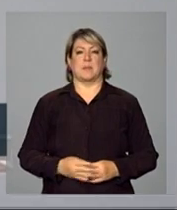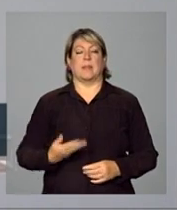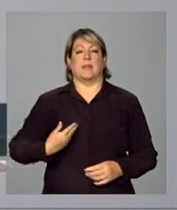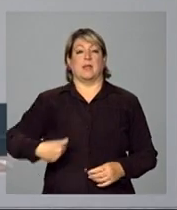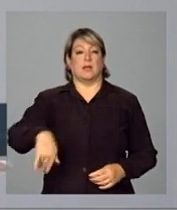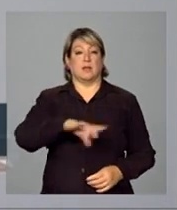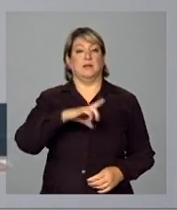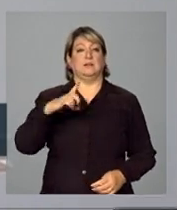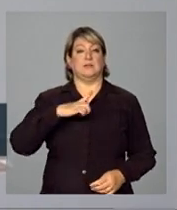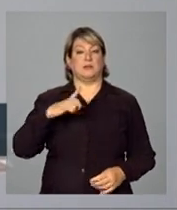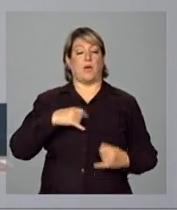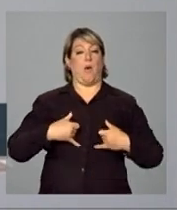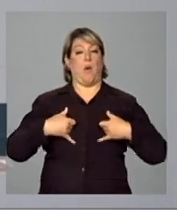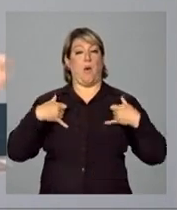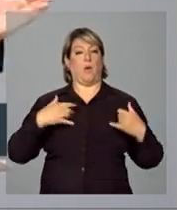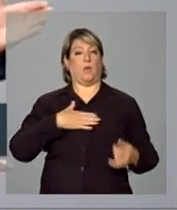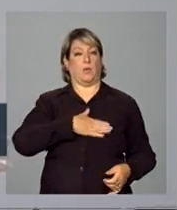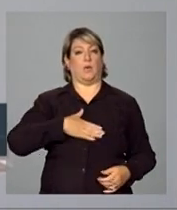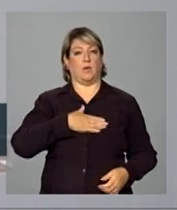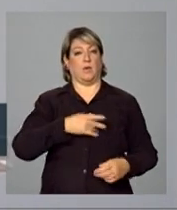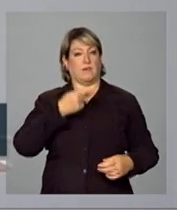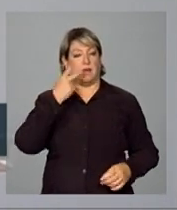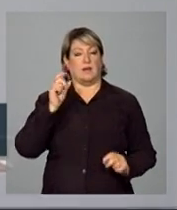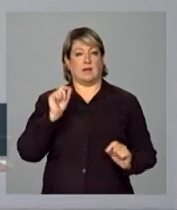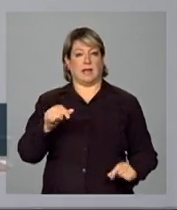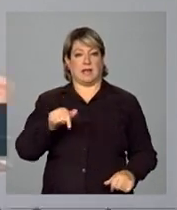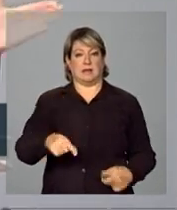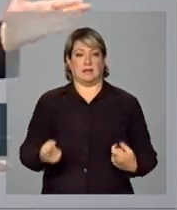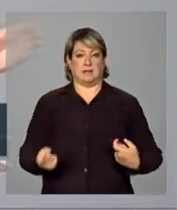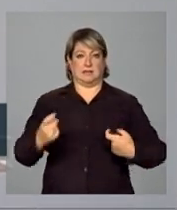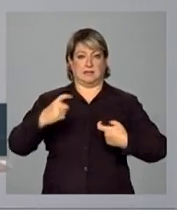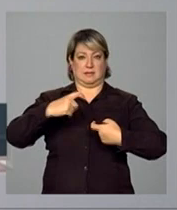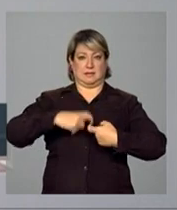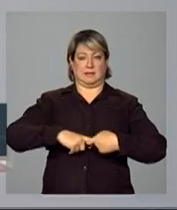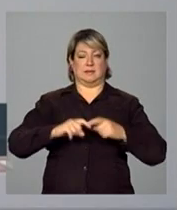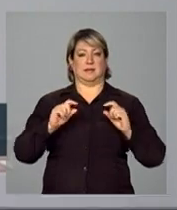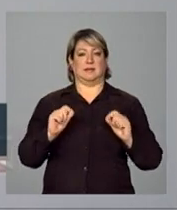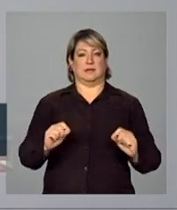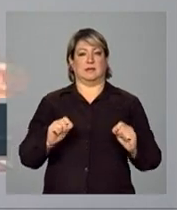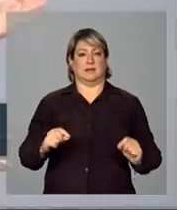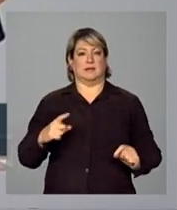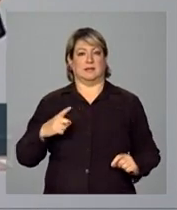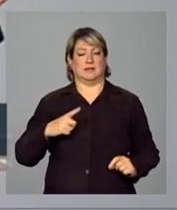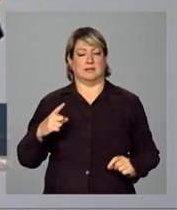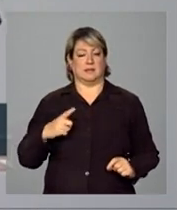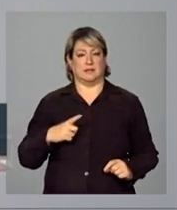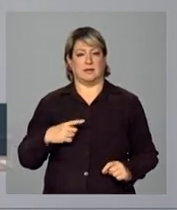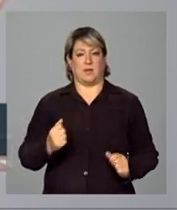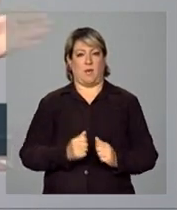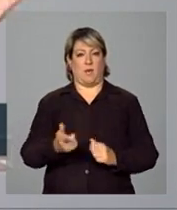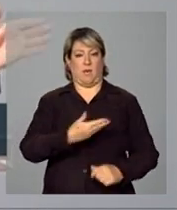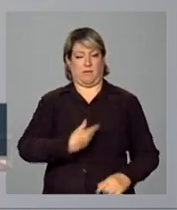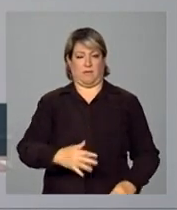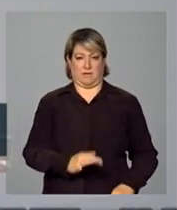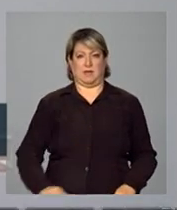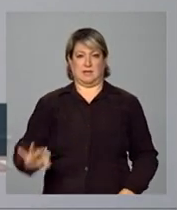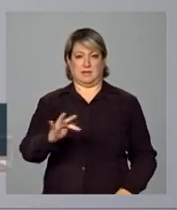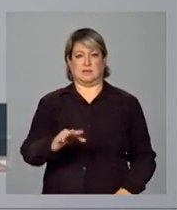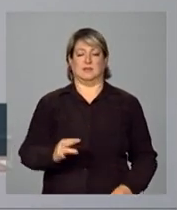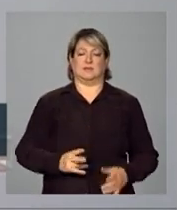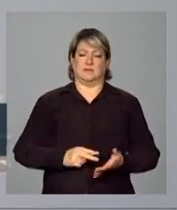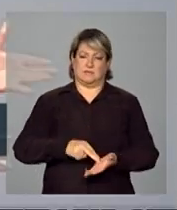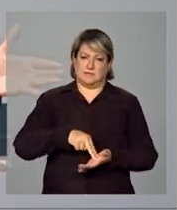temos orgulho de dizer que esta parceria com o governo federal se sedimenta a cada dia que